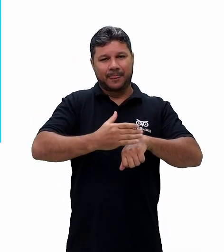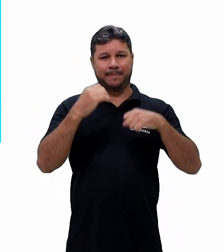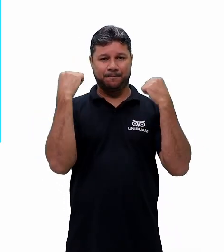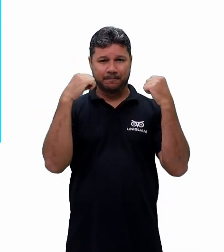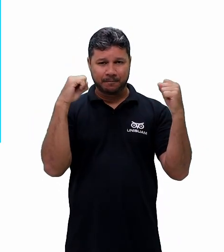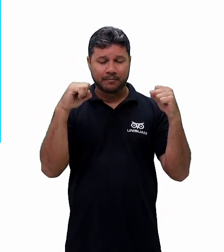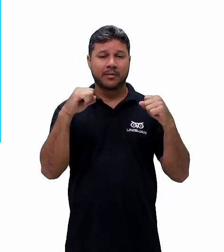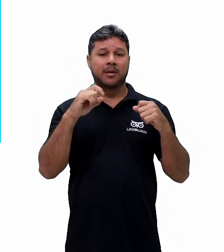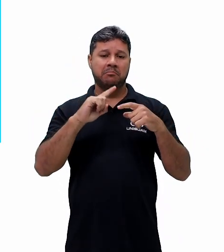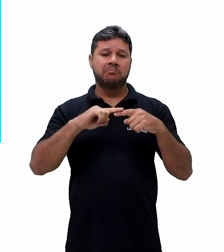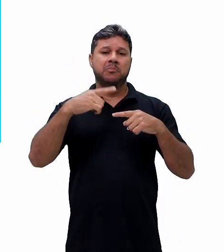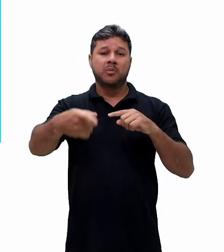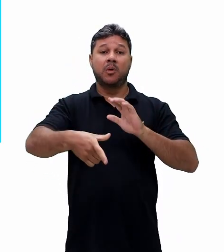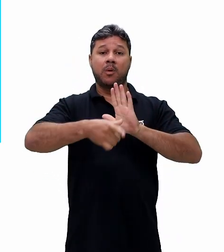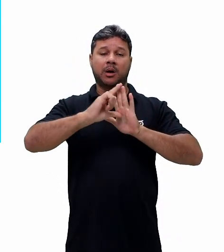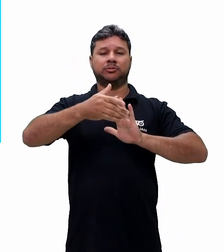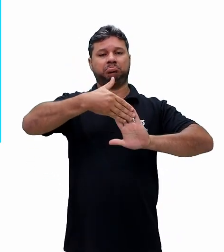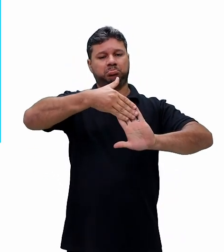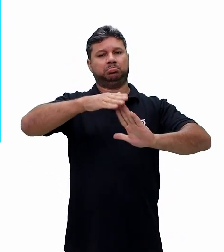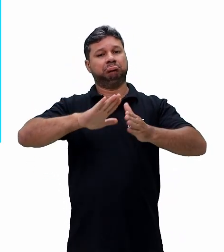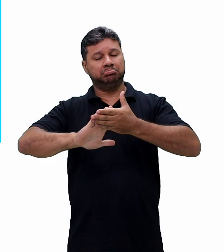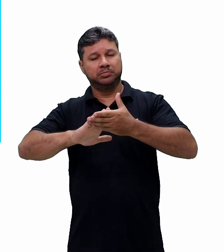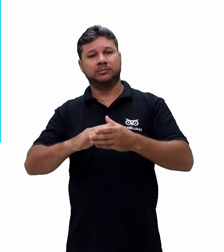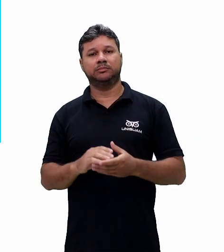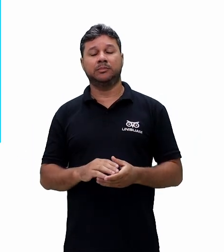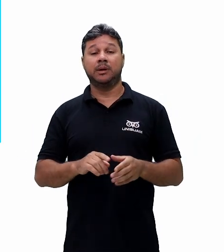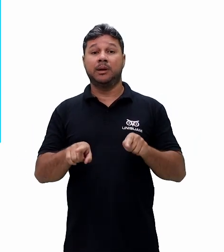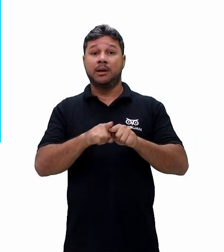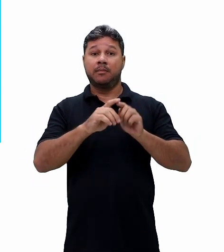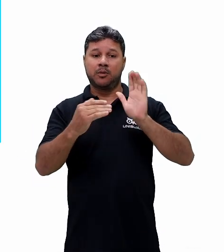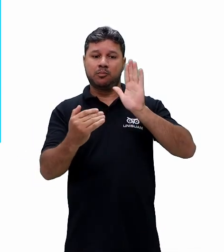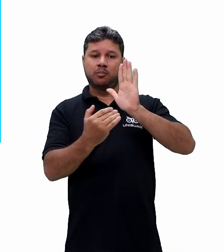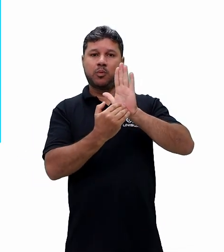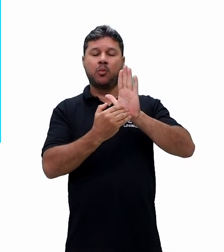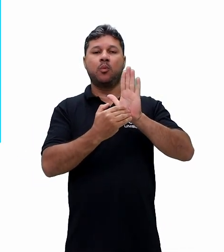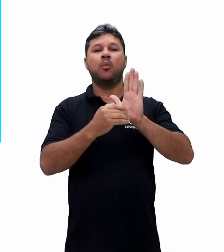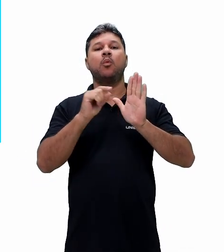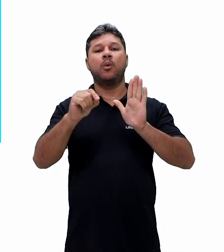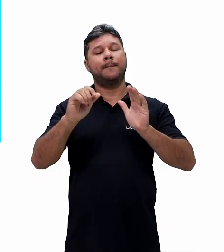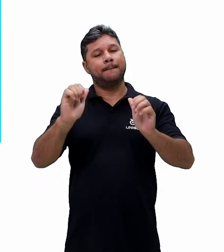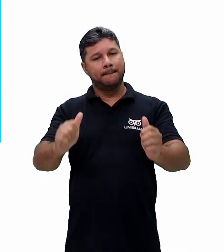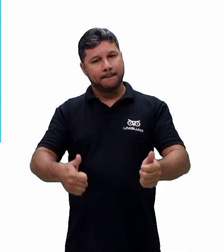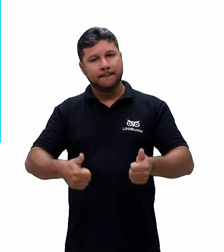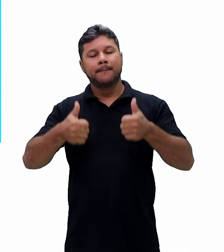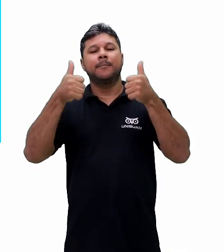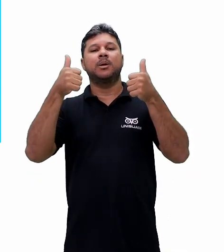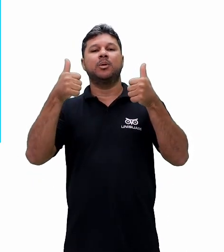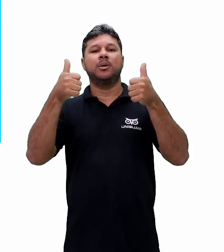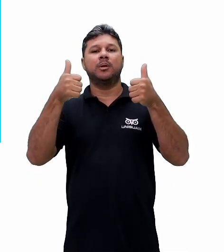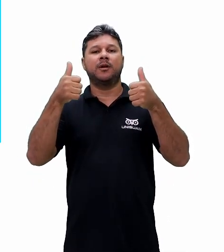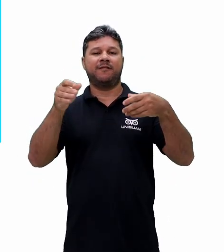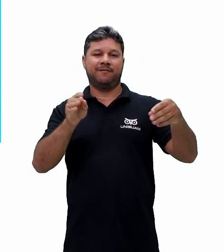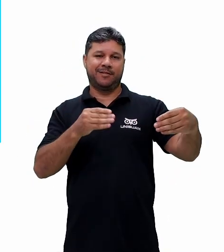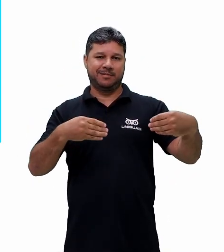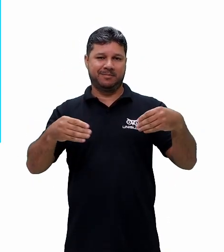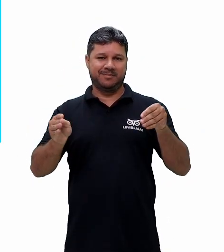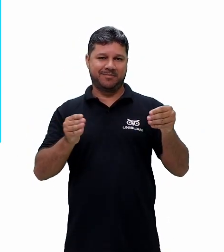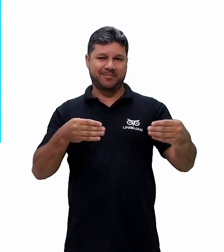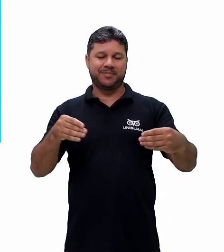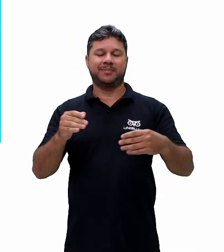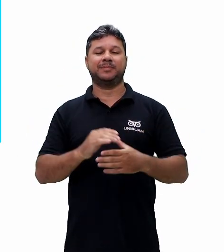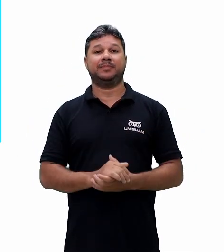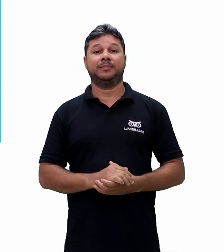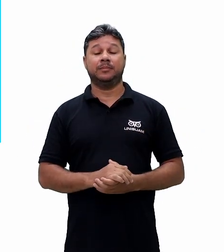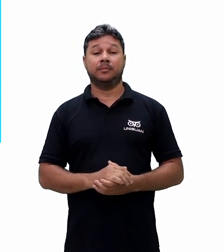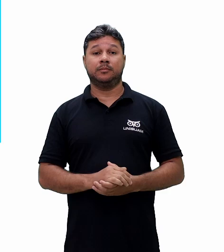será realizada logo em seguida. E, por último, obviamente, melhorar a